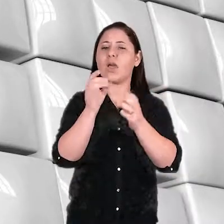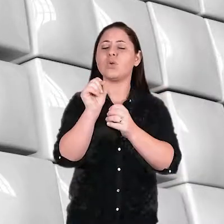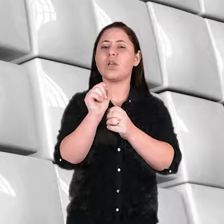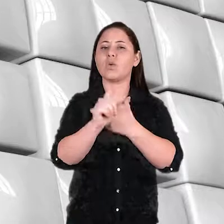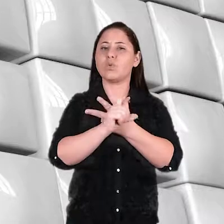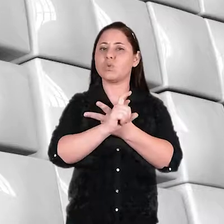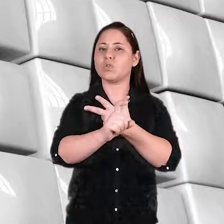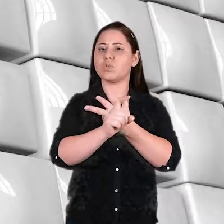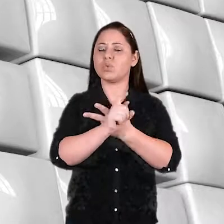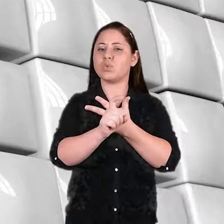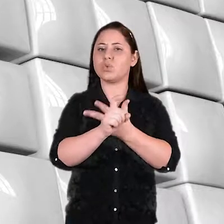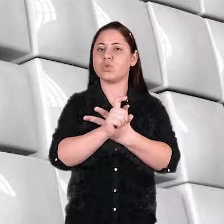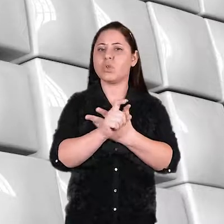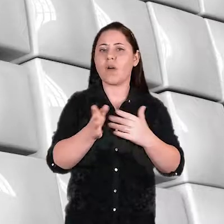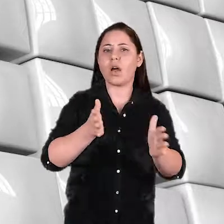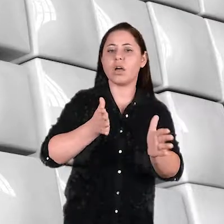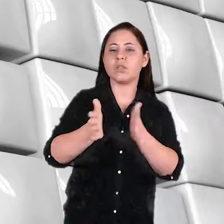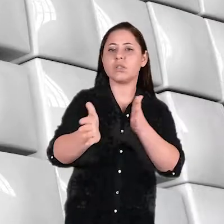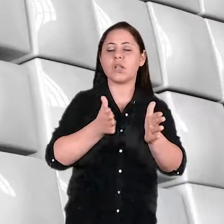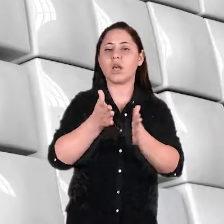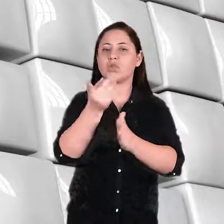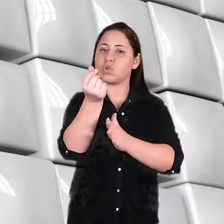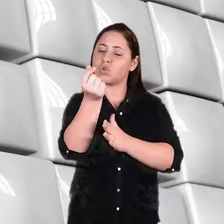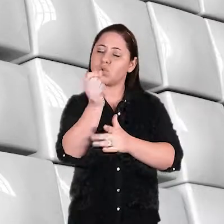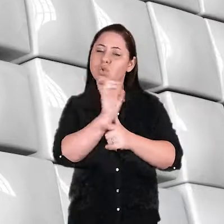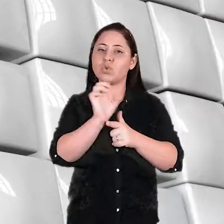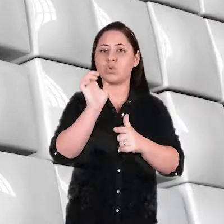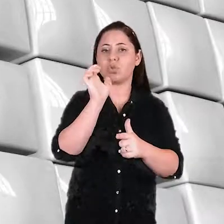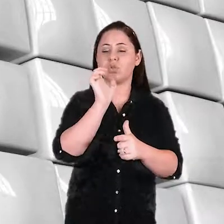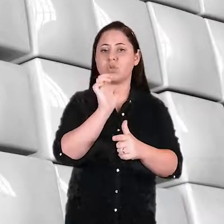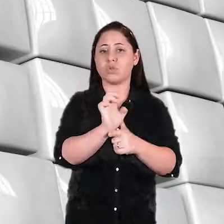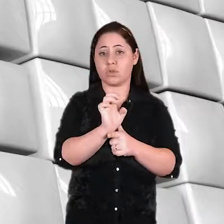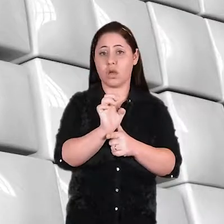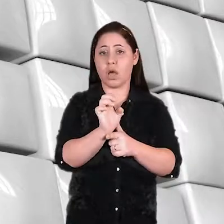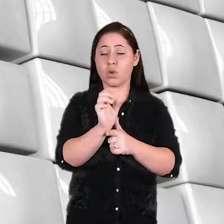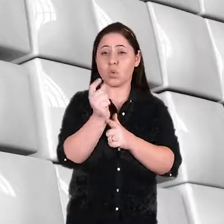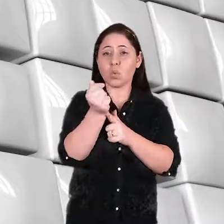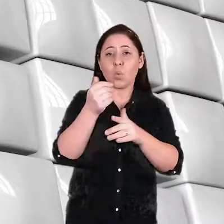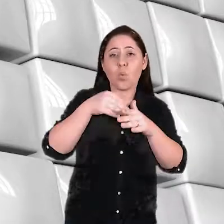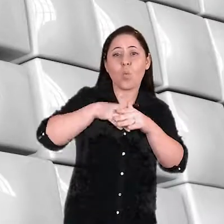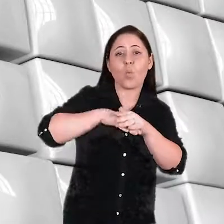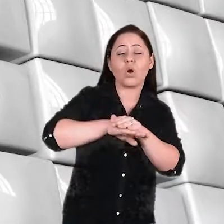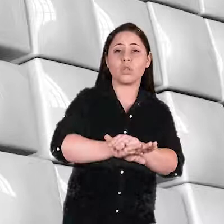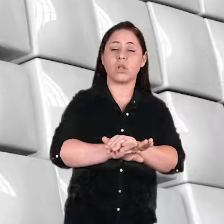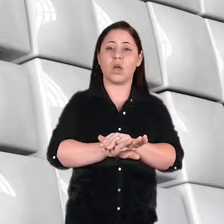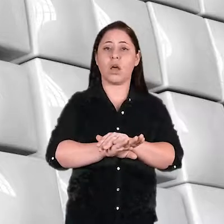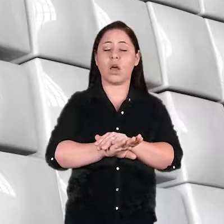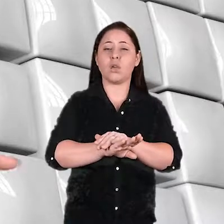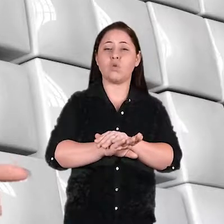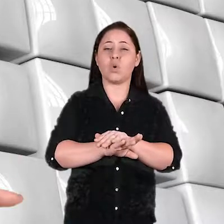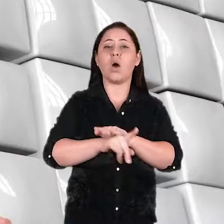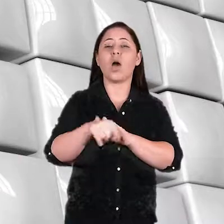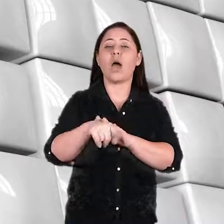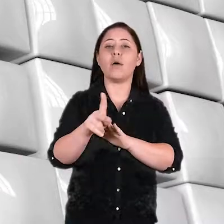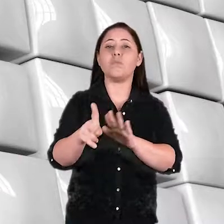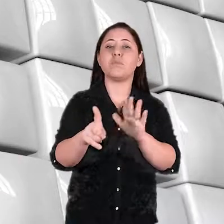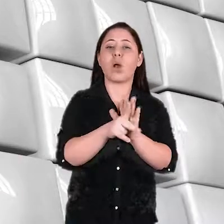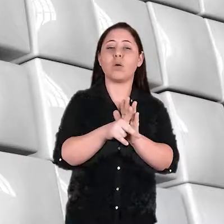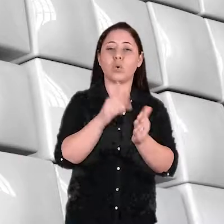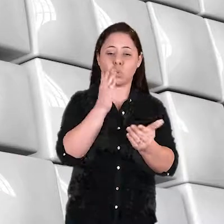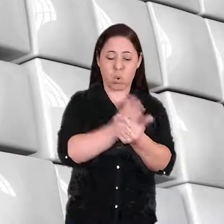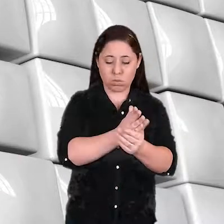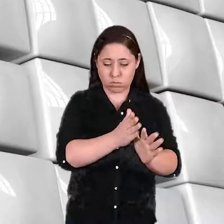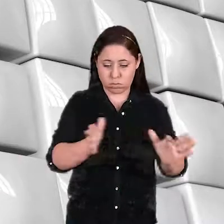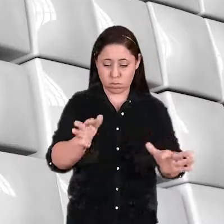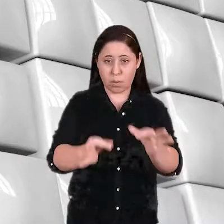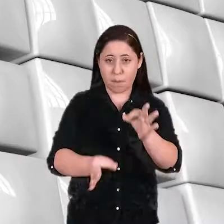que permite que o Executivo acesse via Tesouro Estadual o dinheiro depositado no fundo referente